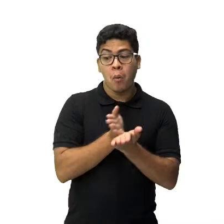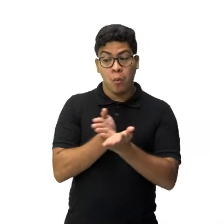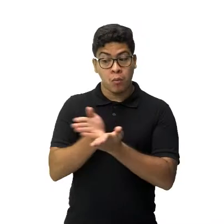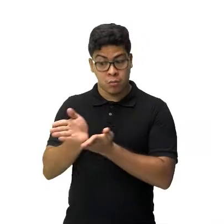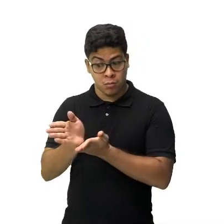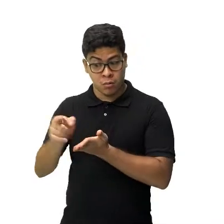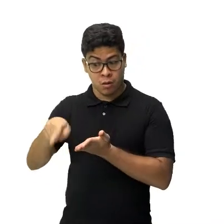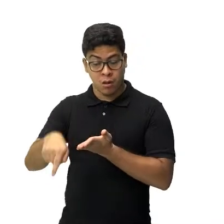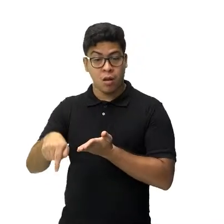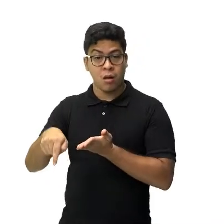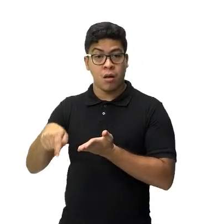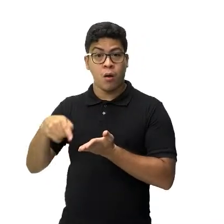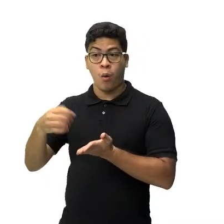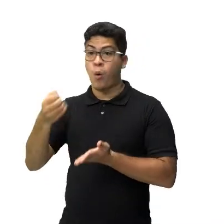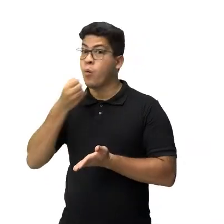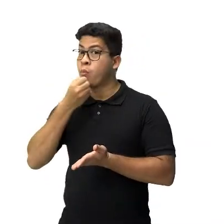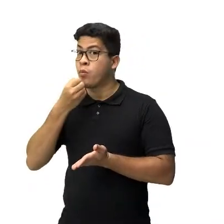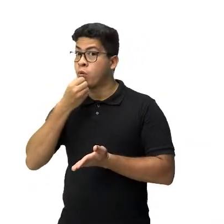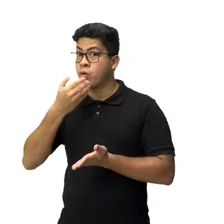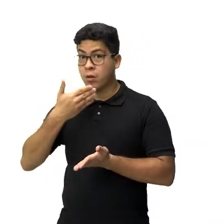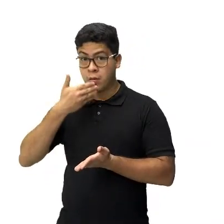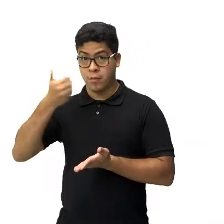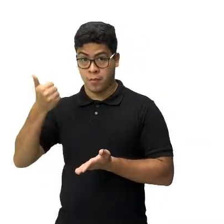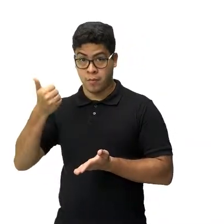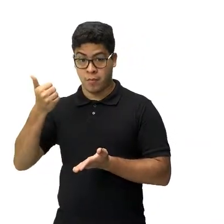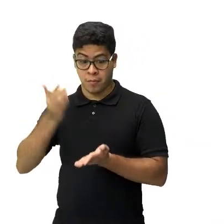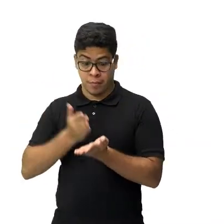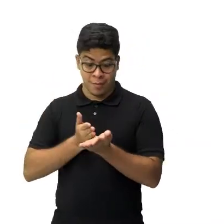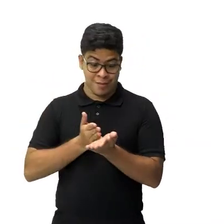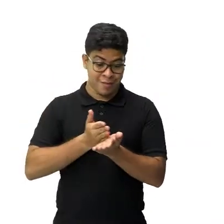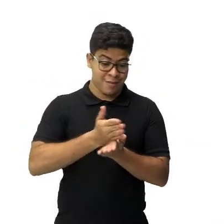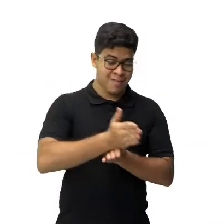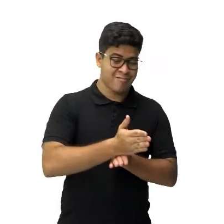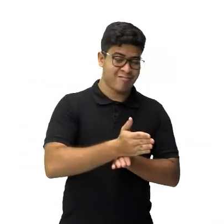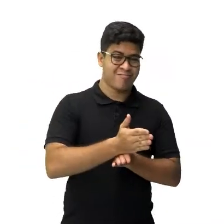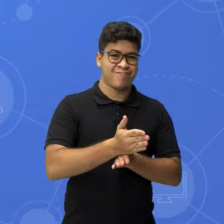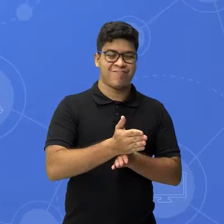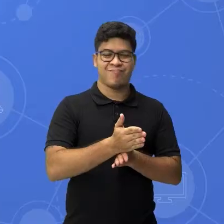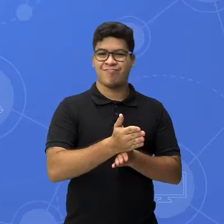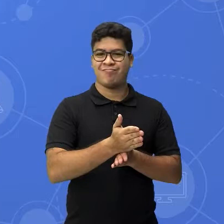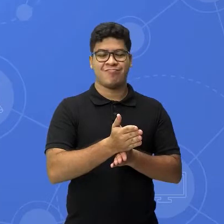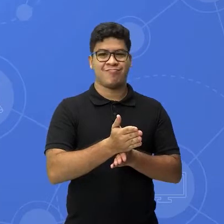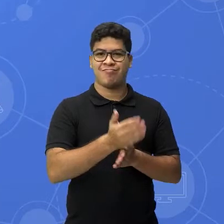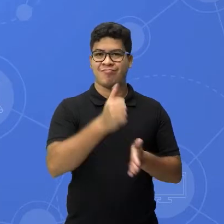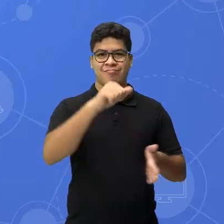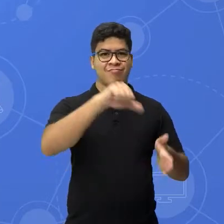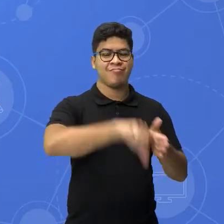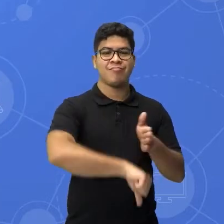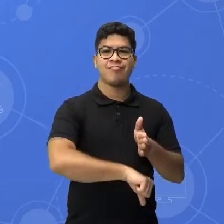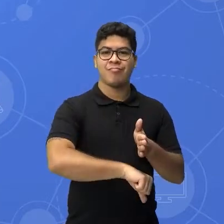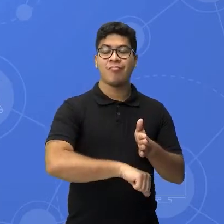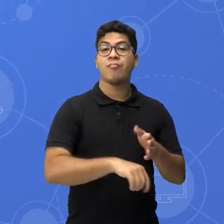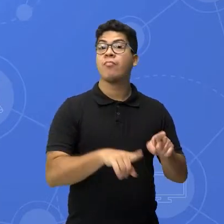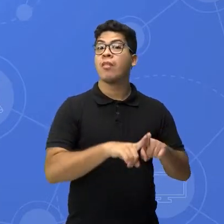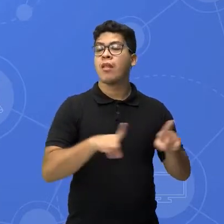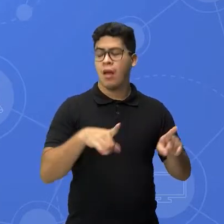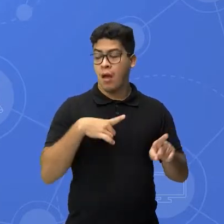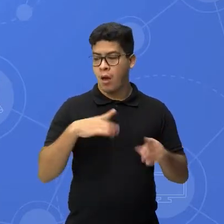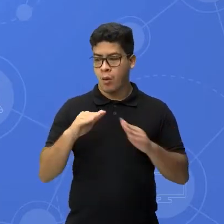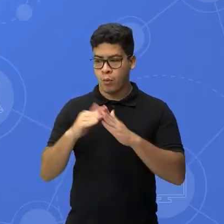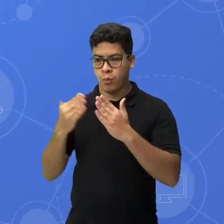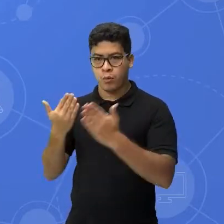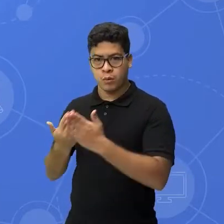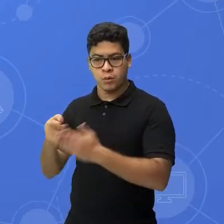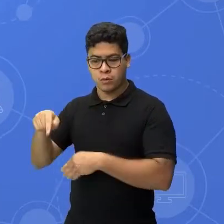rural. Primeiro, eles querem fazer parte da sociedade, querem estudar. Porém, quando eles estudam,